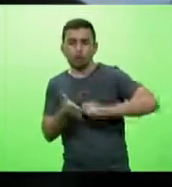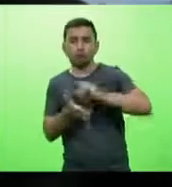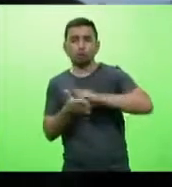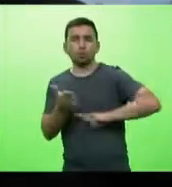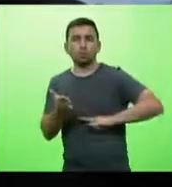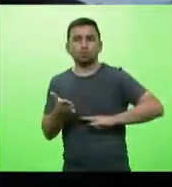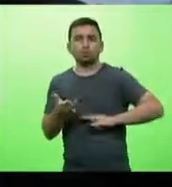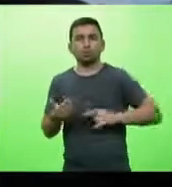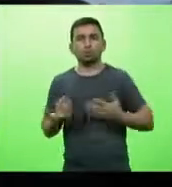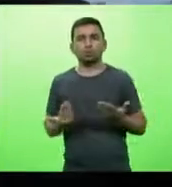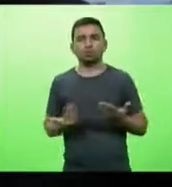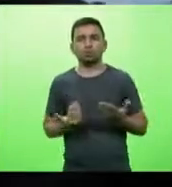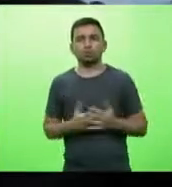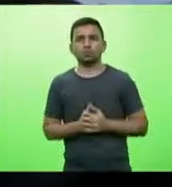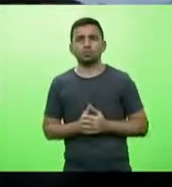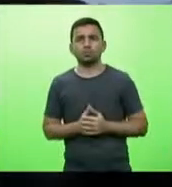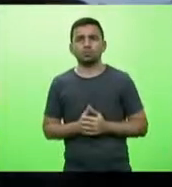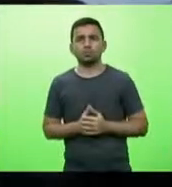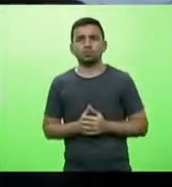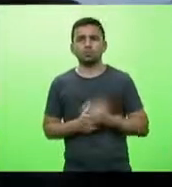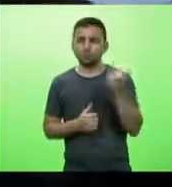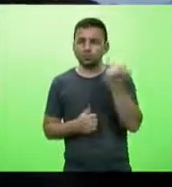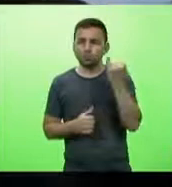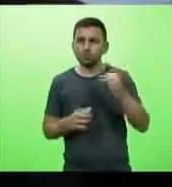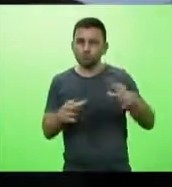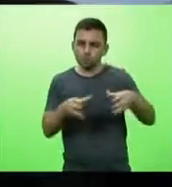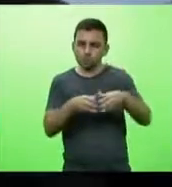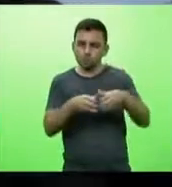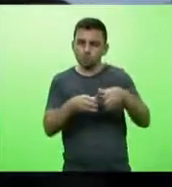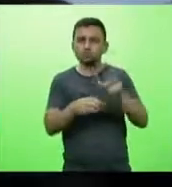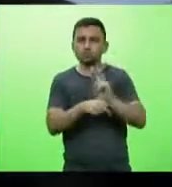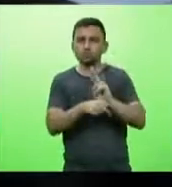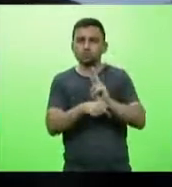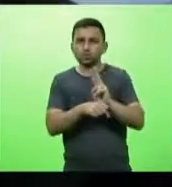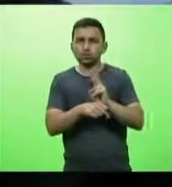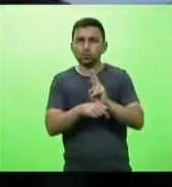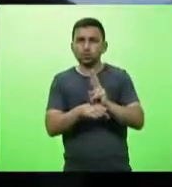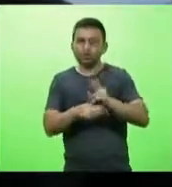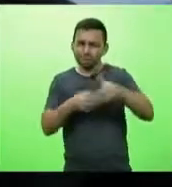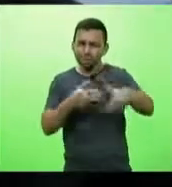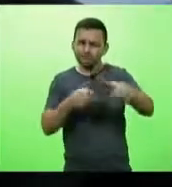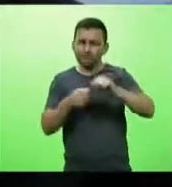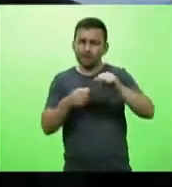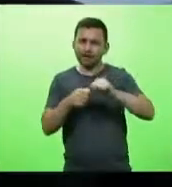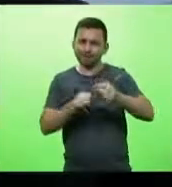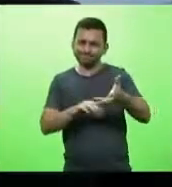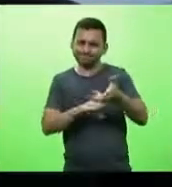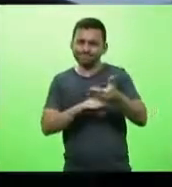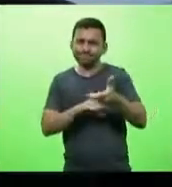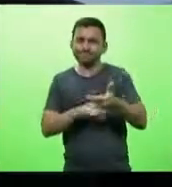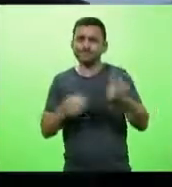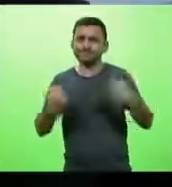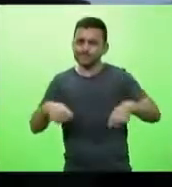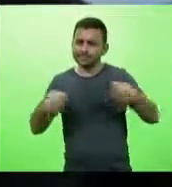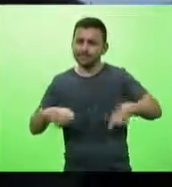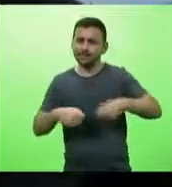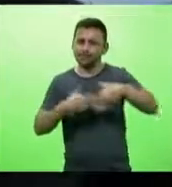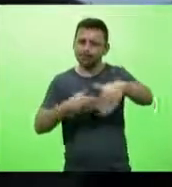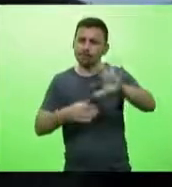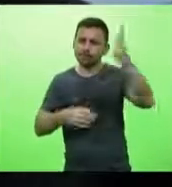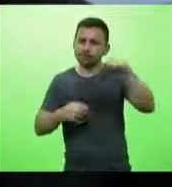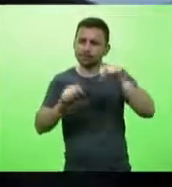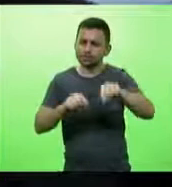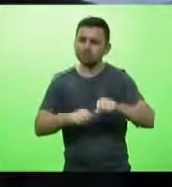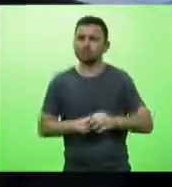faz um grupo gestor ali e executem, agilizem, faça a coisa acontecer para